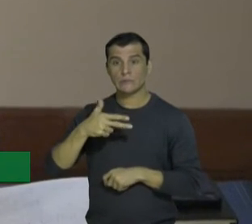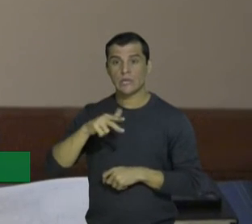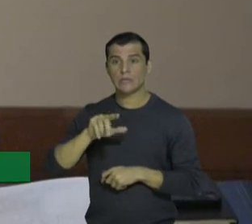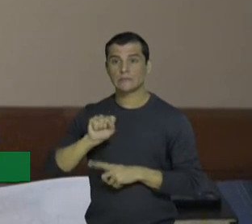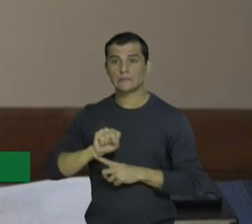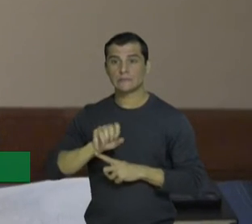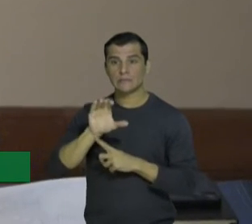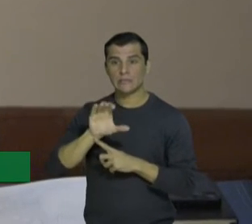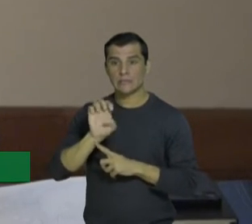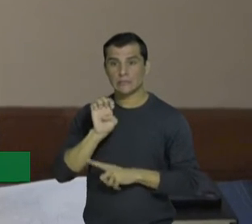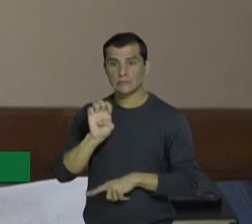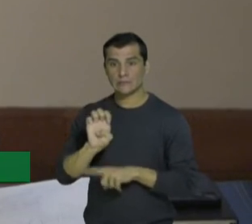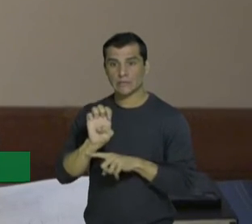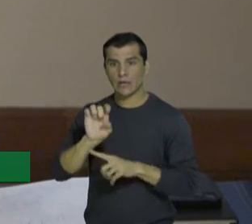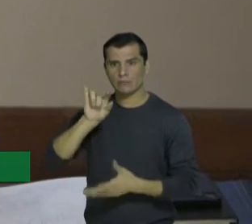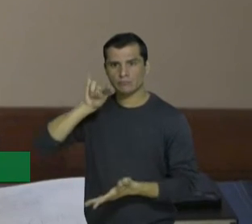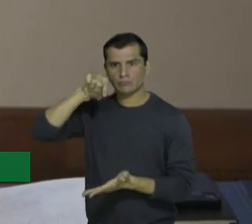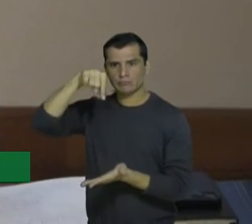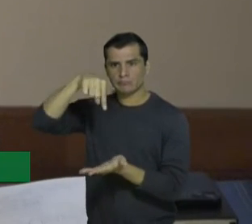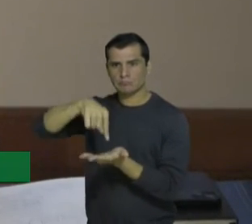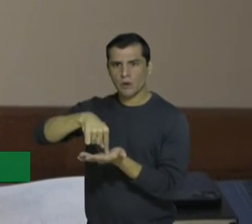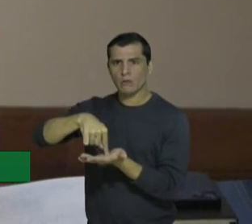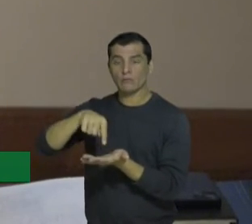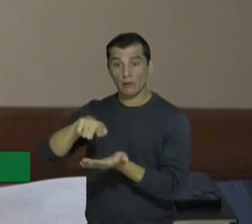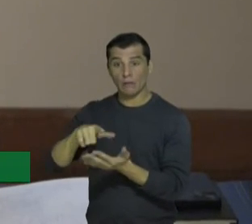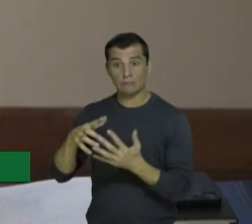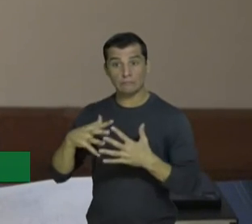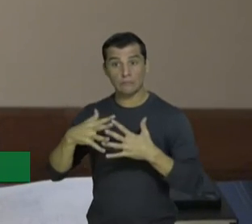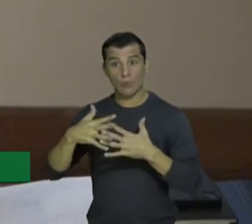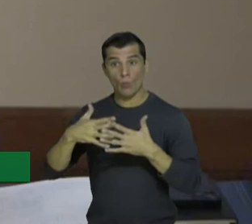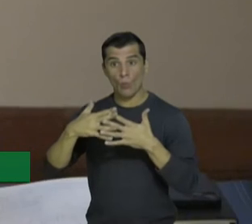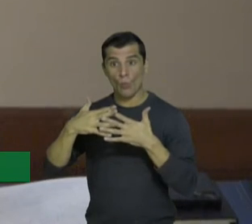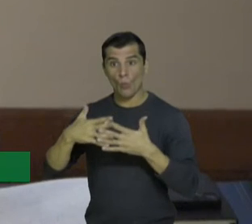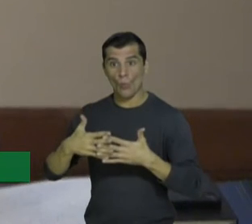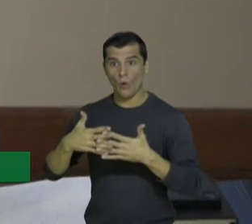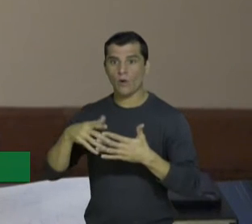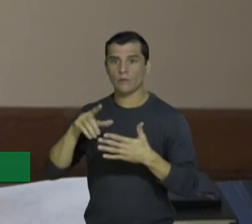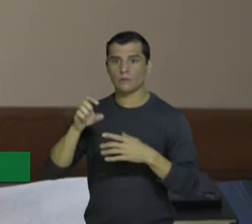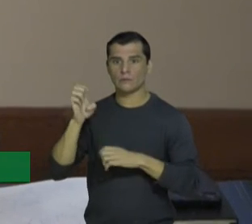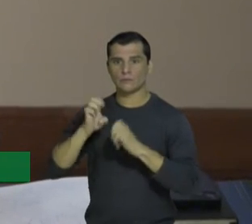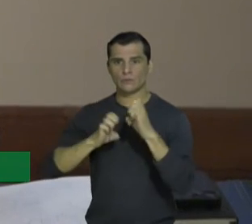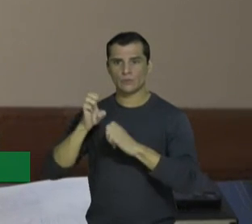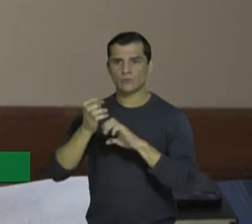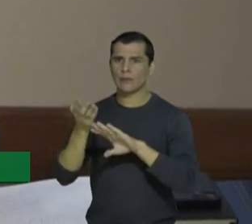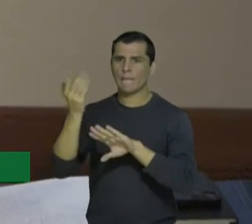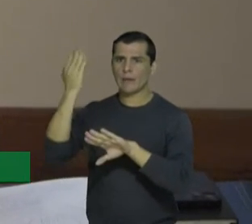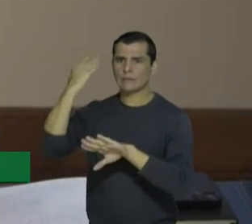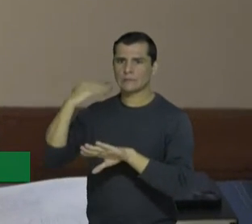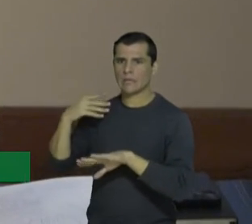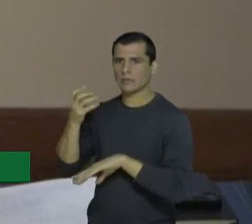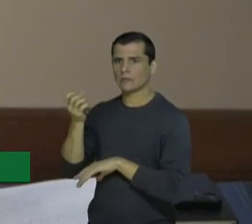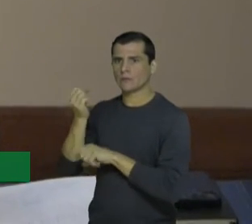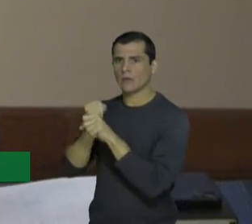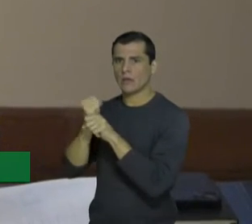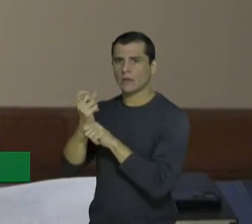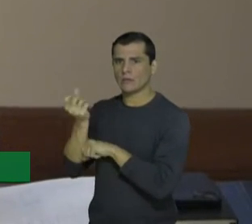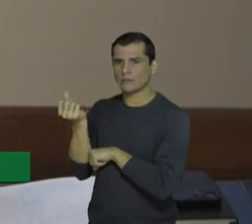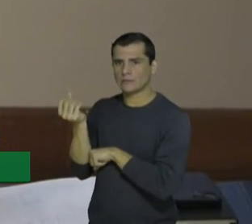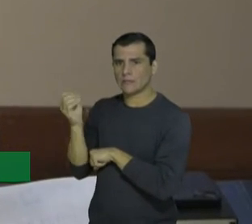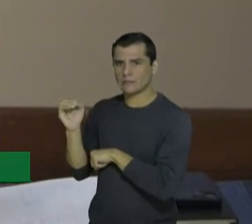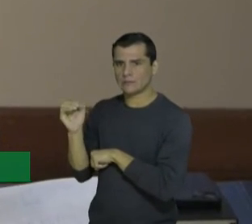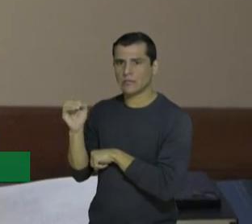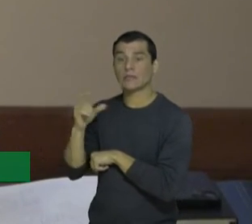infraestrutura sempre complexa até hoje já teve bem melhor nos anos 60 já havia ferrovia